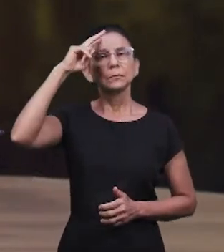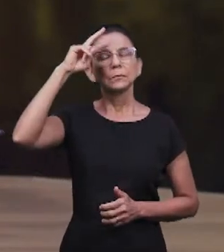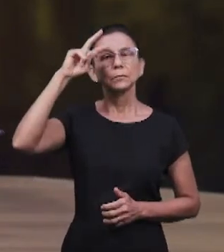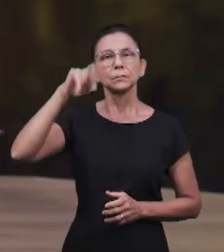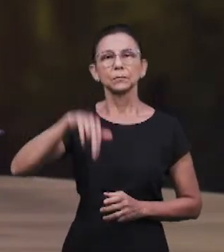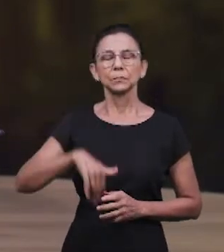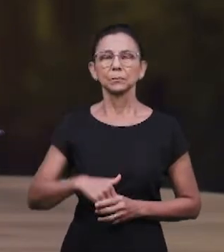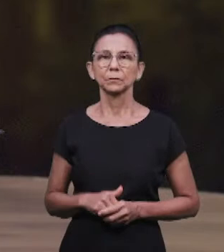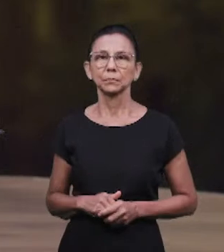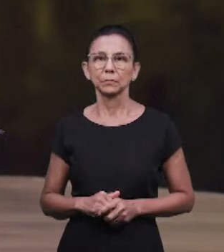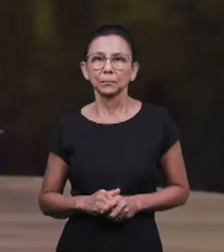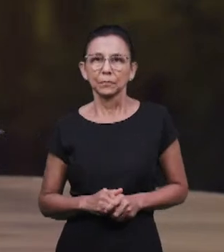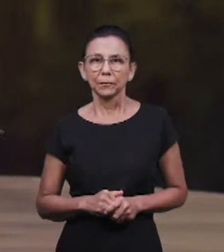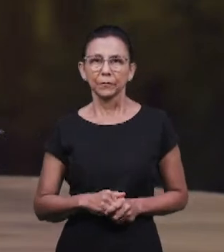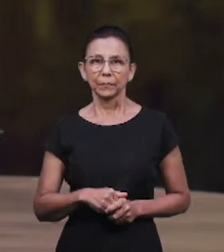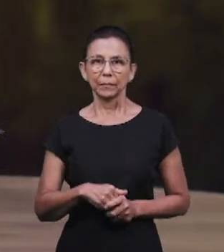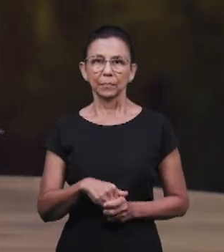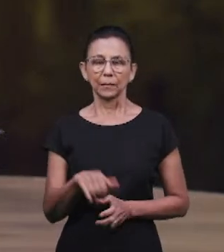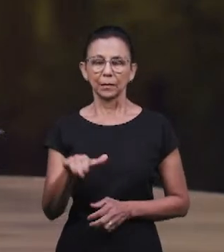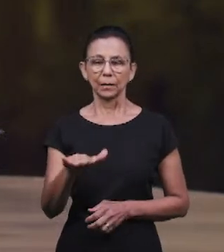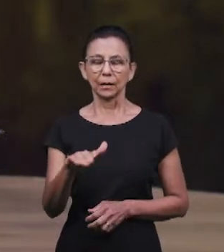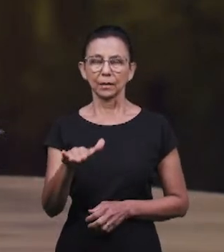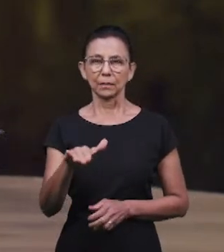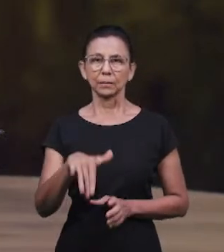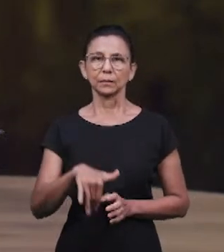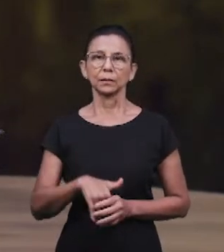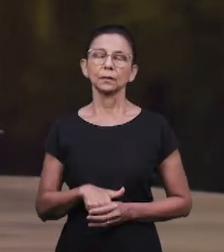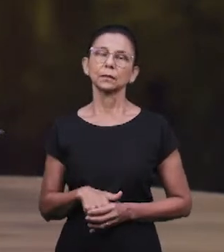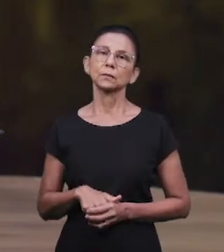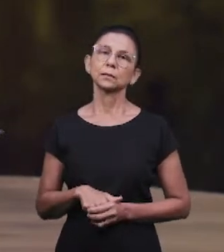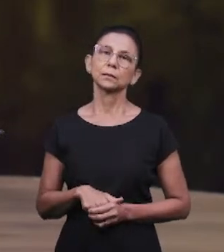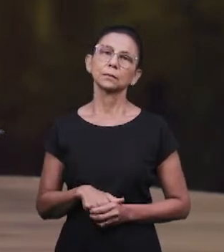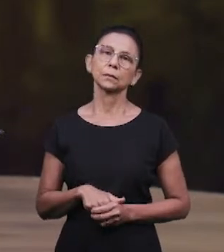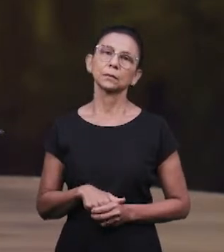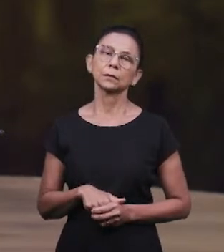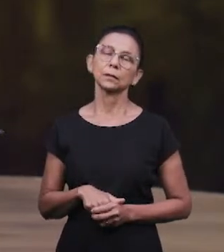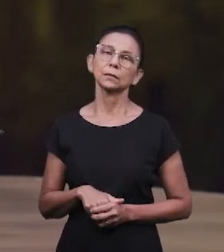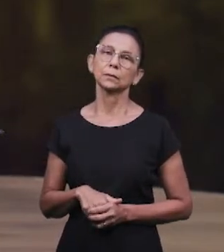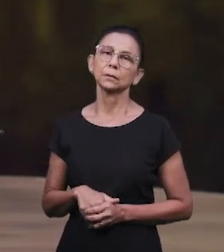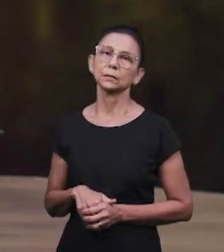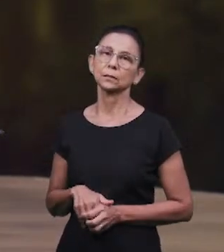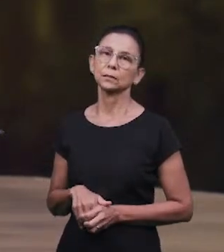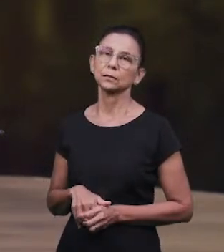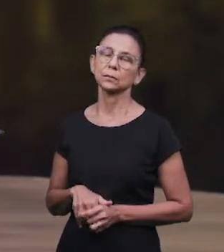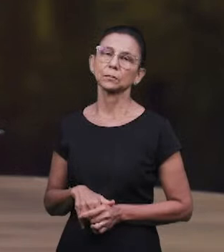de que as crianças são. Tem uma